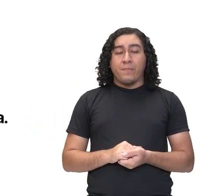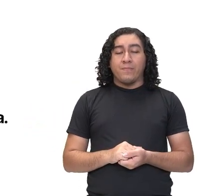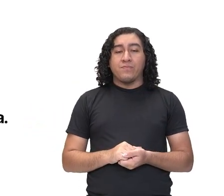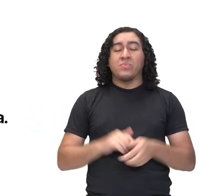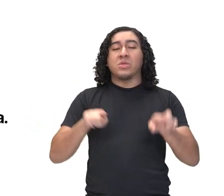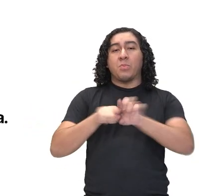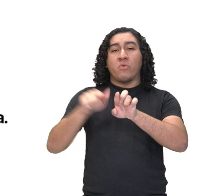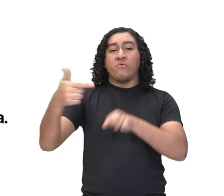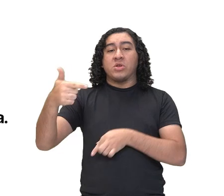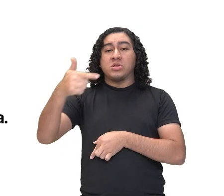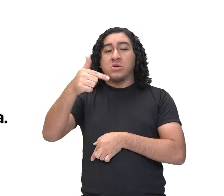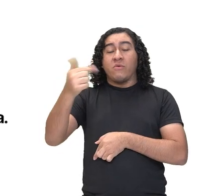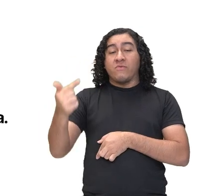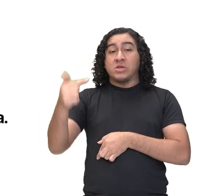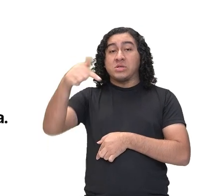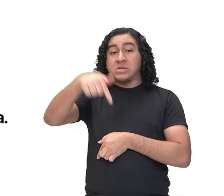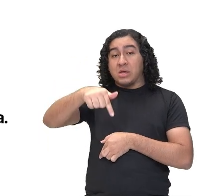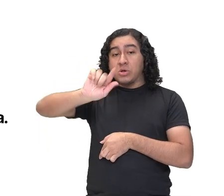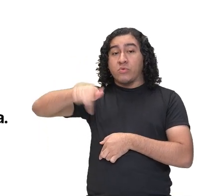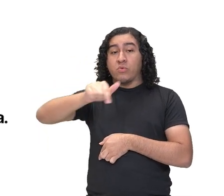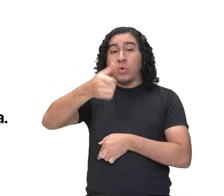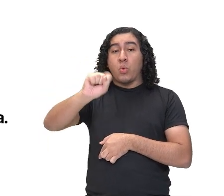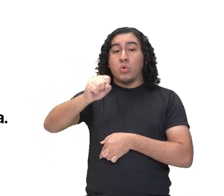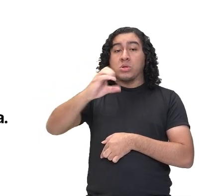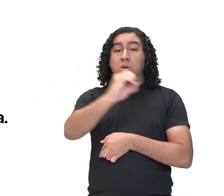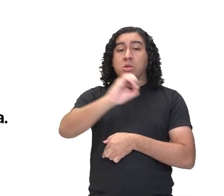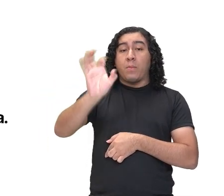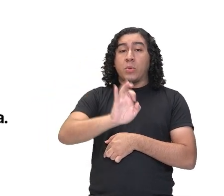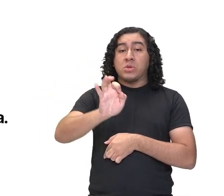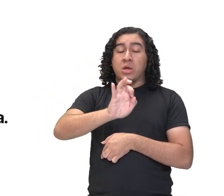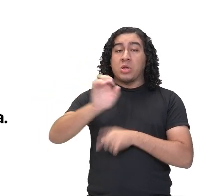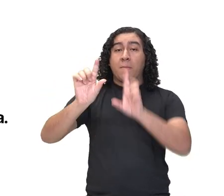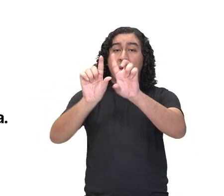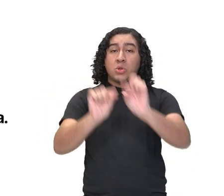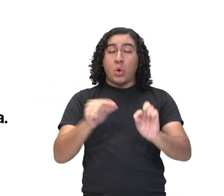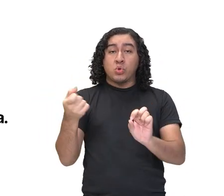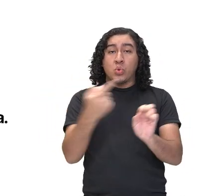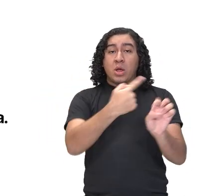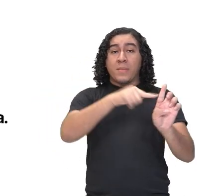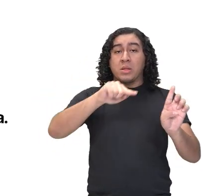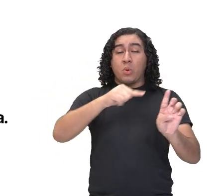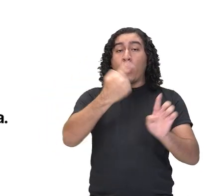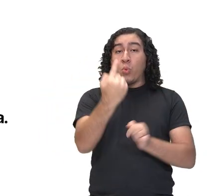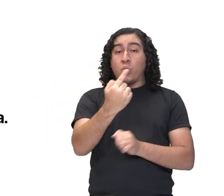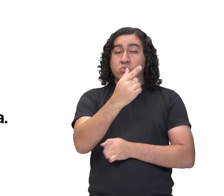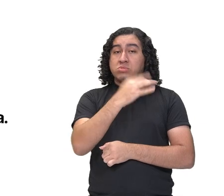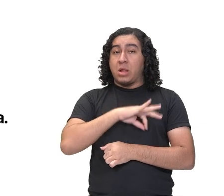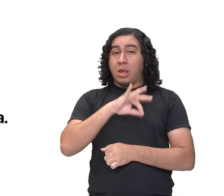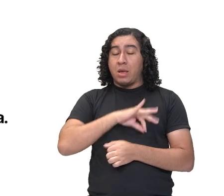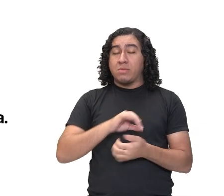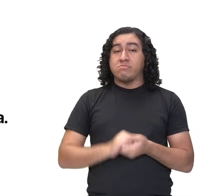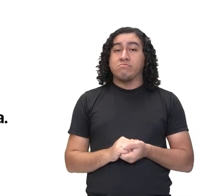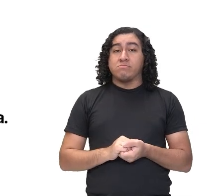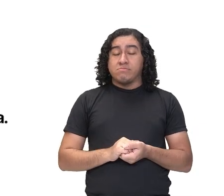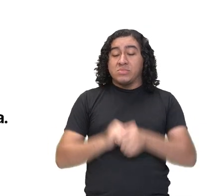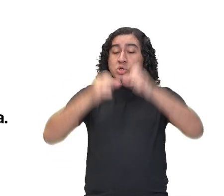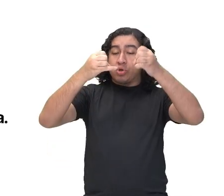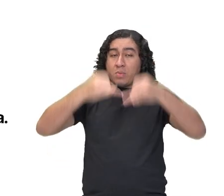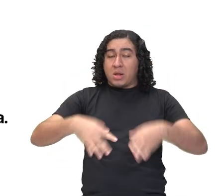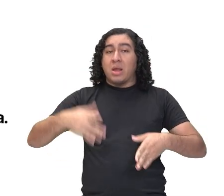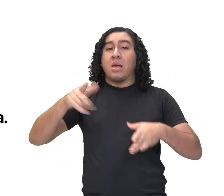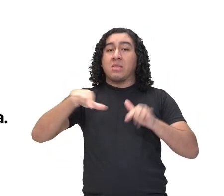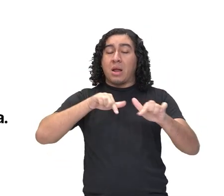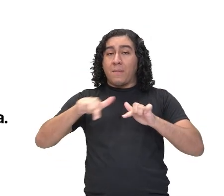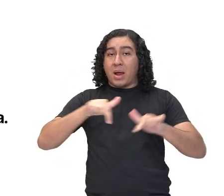27,80% inferior a um salário mínimo, o que prova que o trabalho infantil tem relação direta com